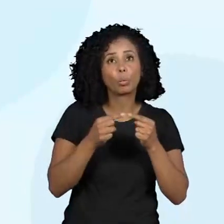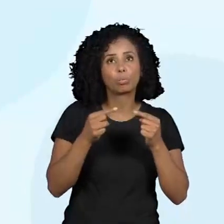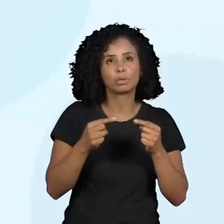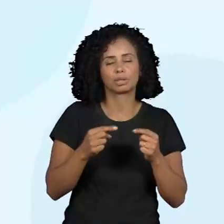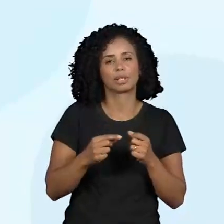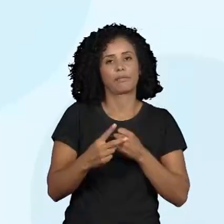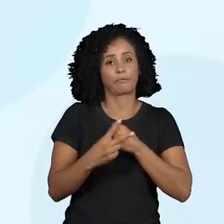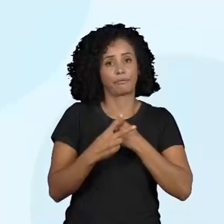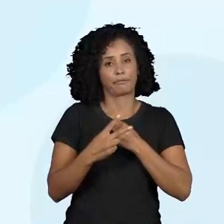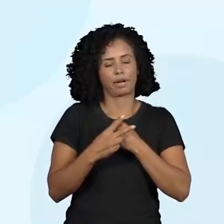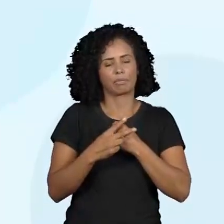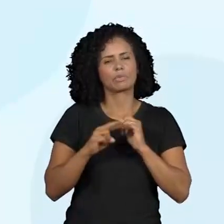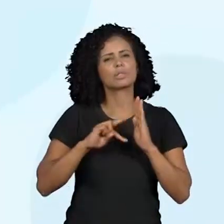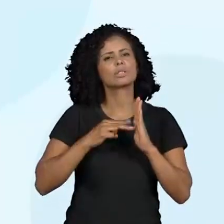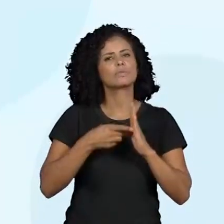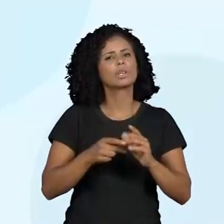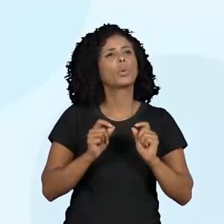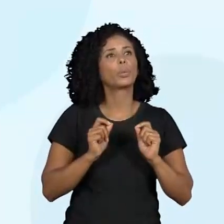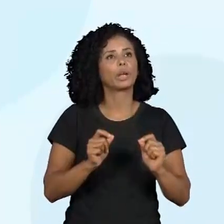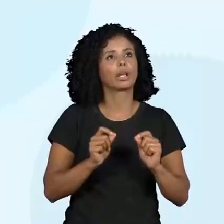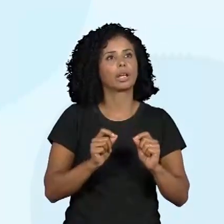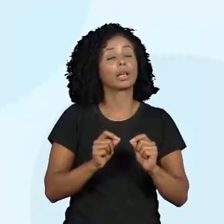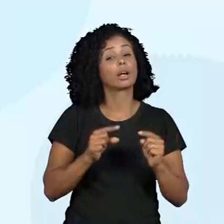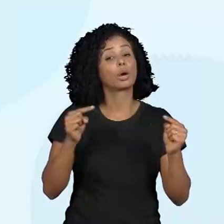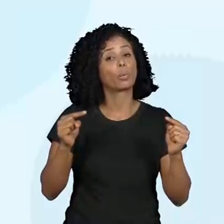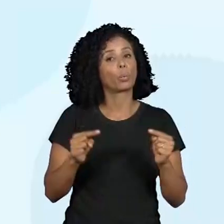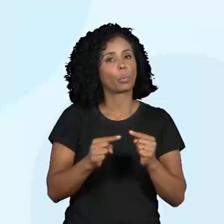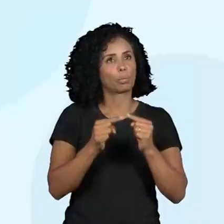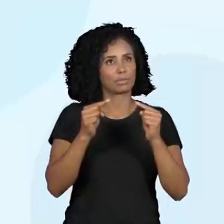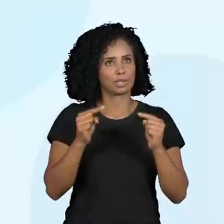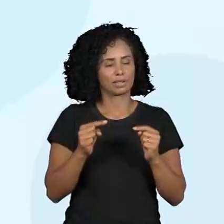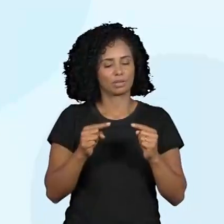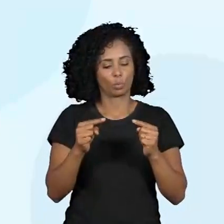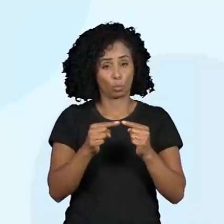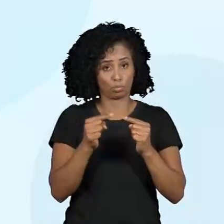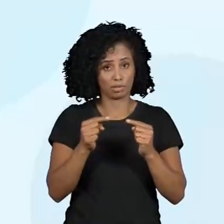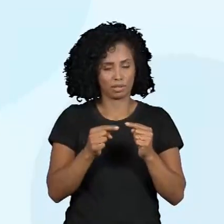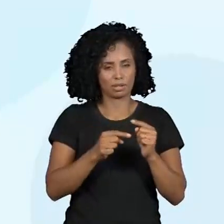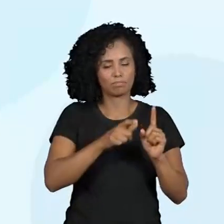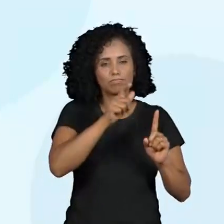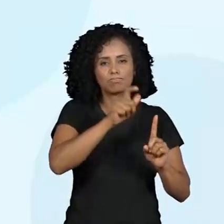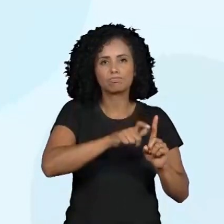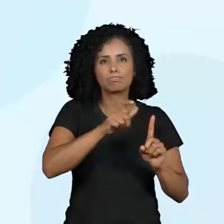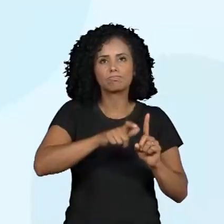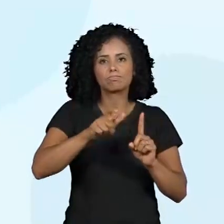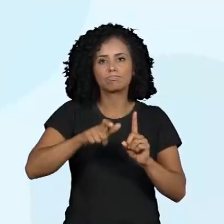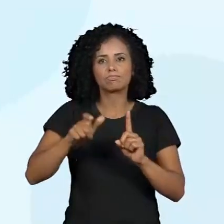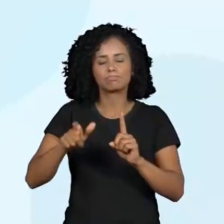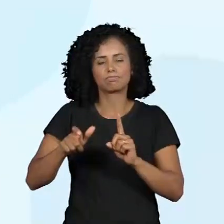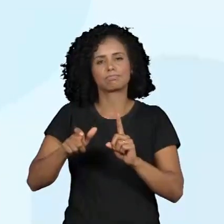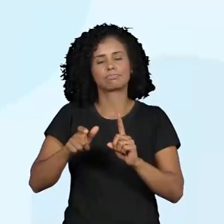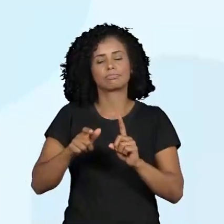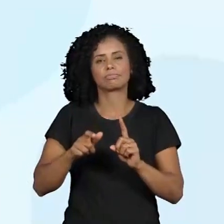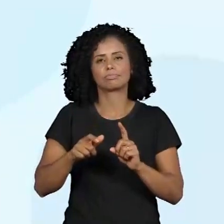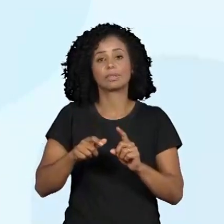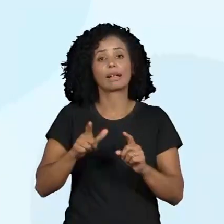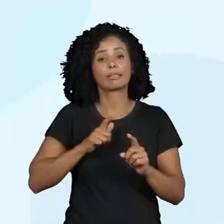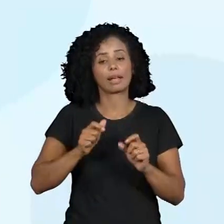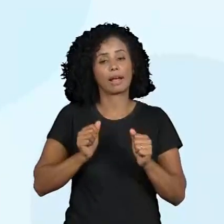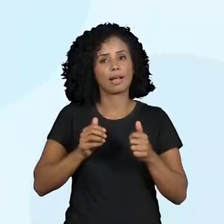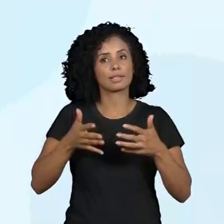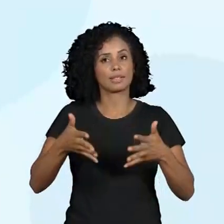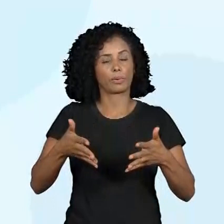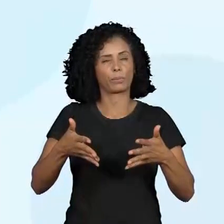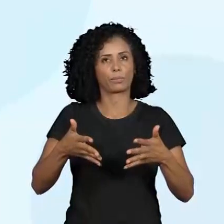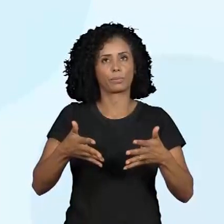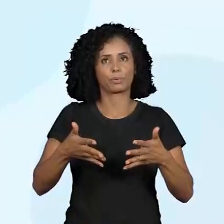velhos significa a combinação do número e pessoa entre o sujeito que pratica